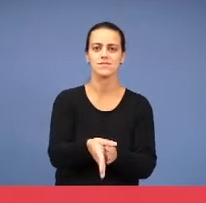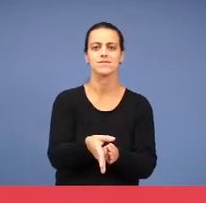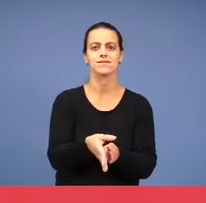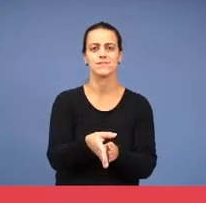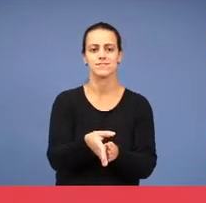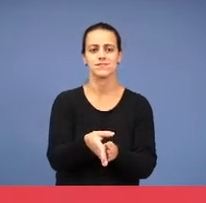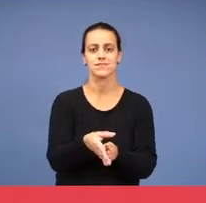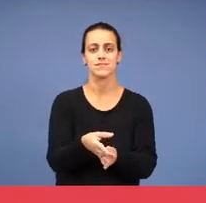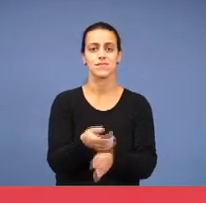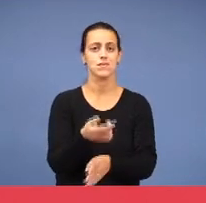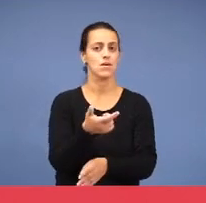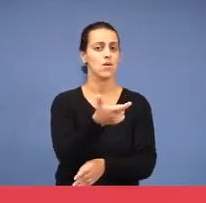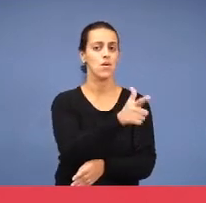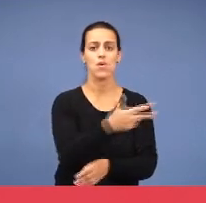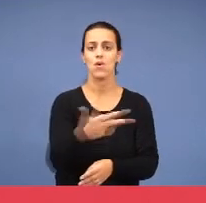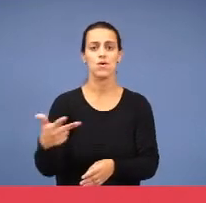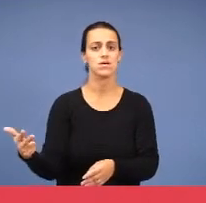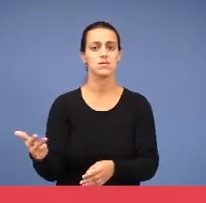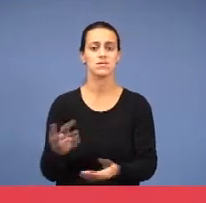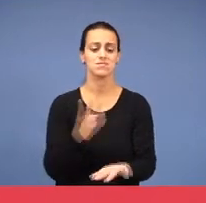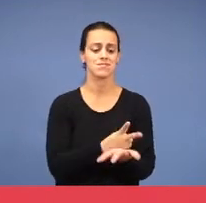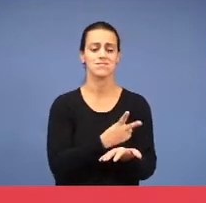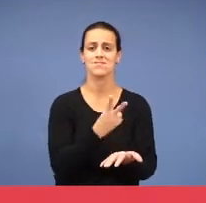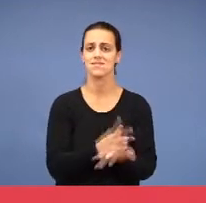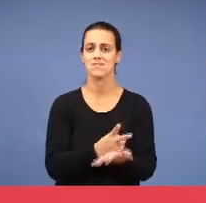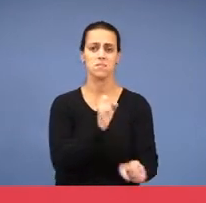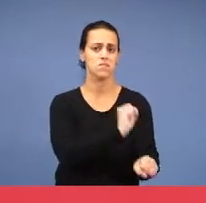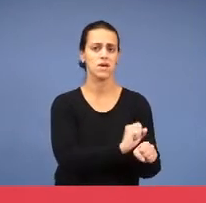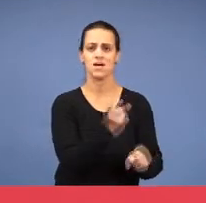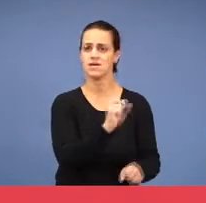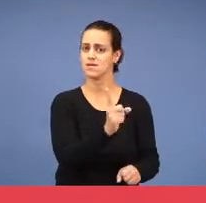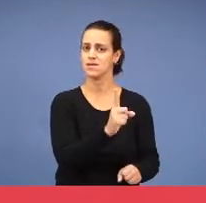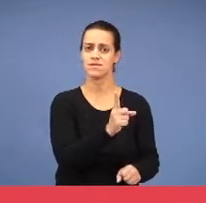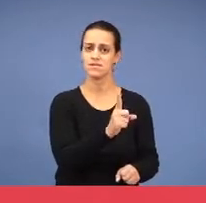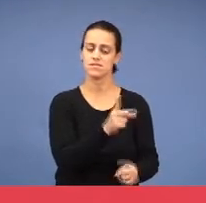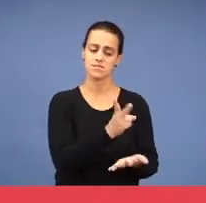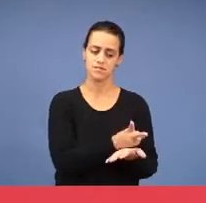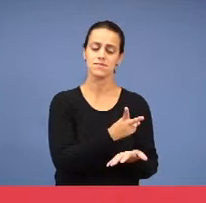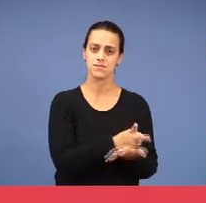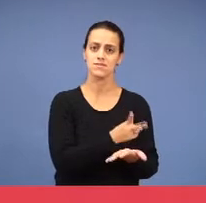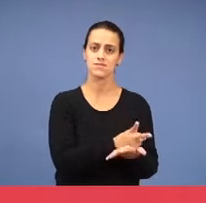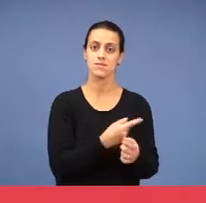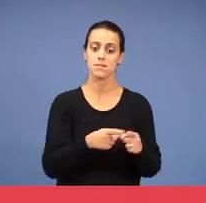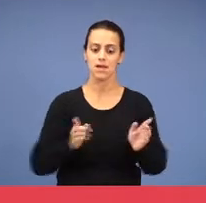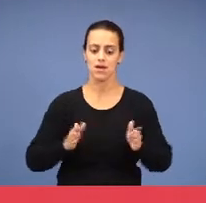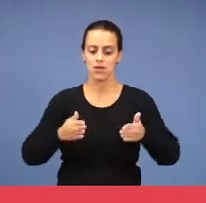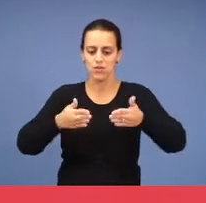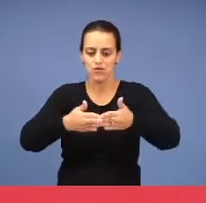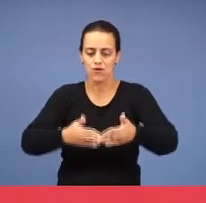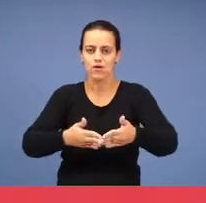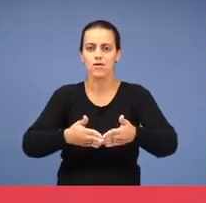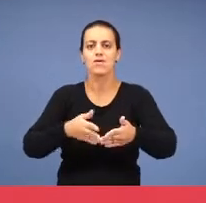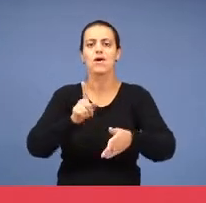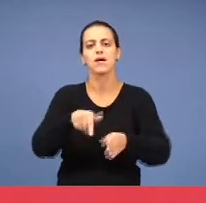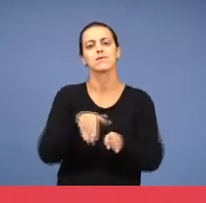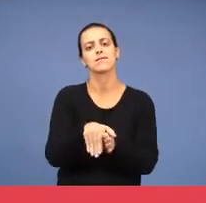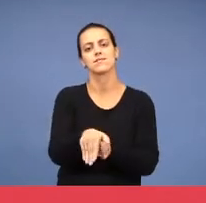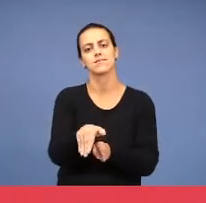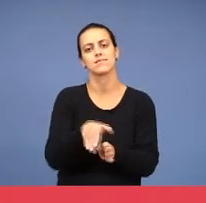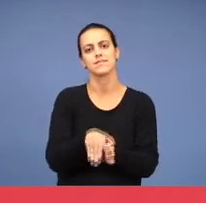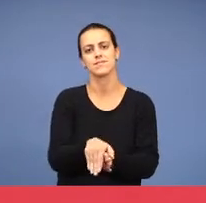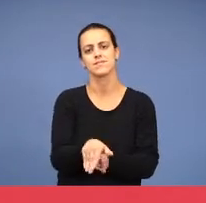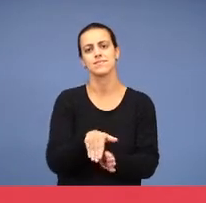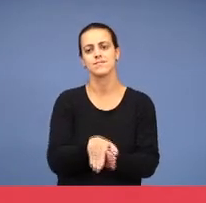As outras operações, elas vão continuar existindo. Mas a ênfase aqui é conselho. Aí pergunta-se, onde é que